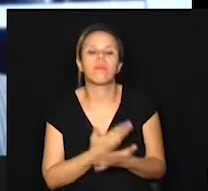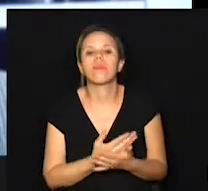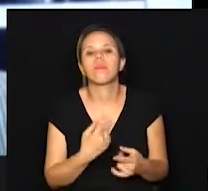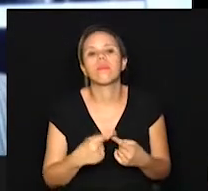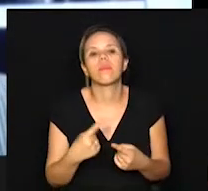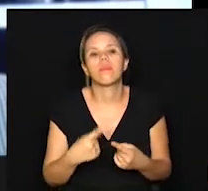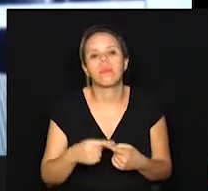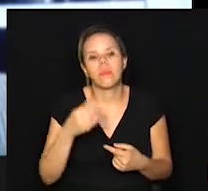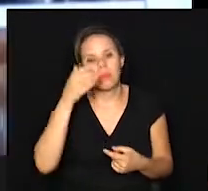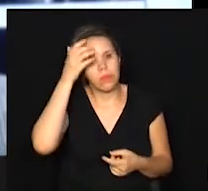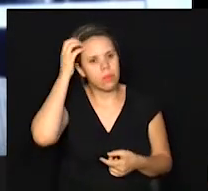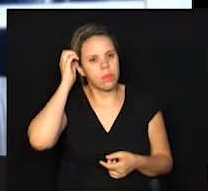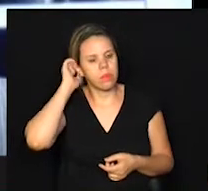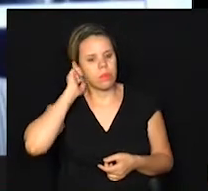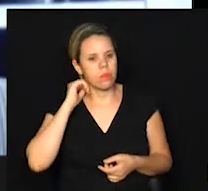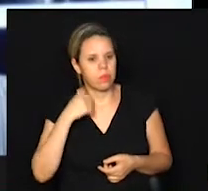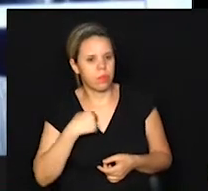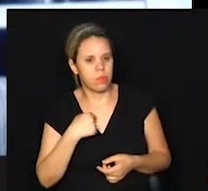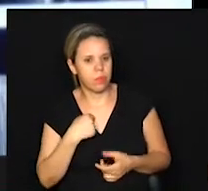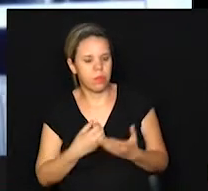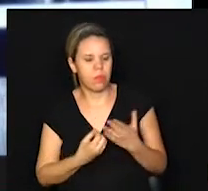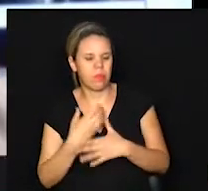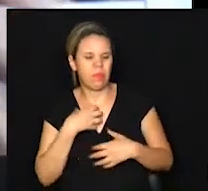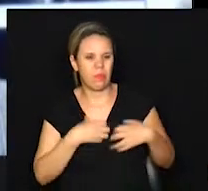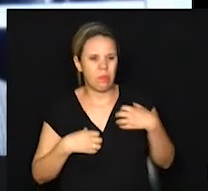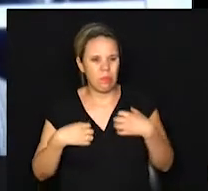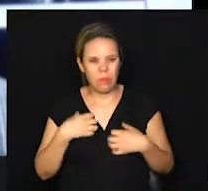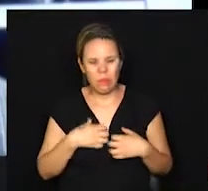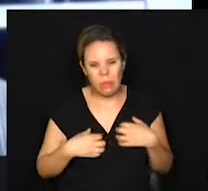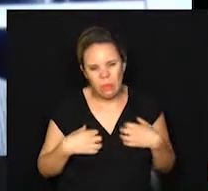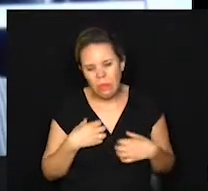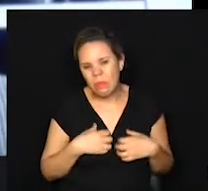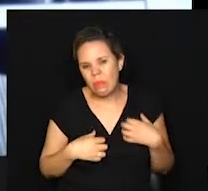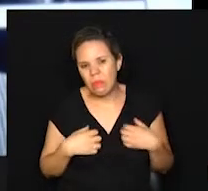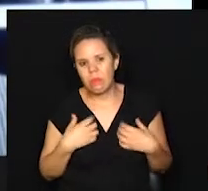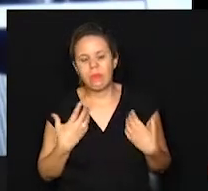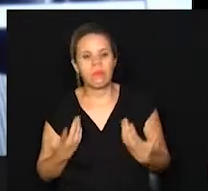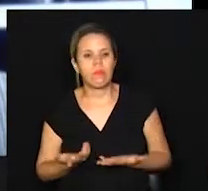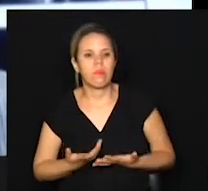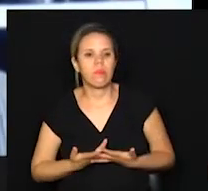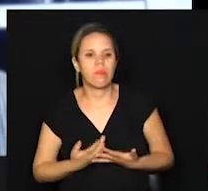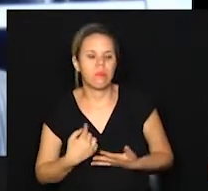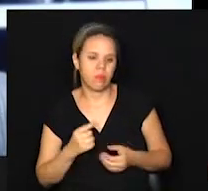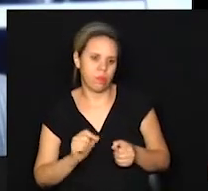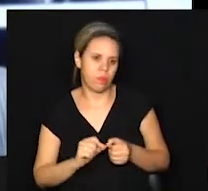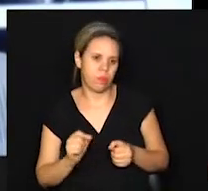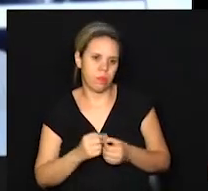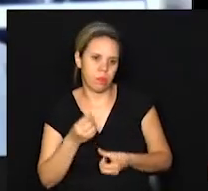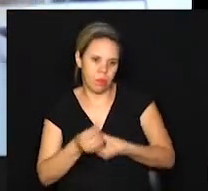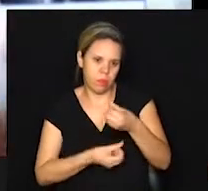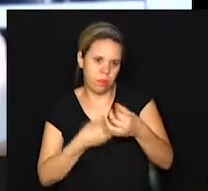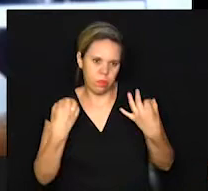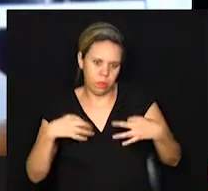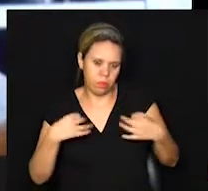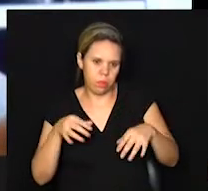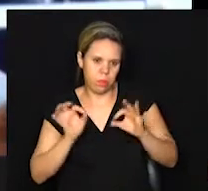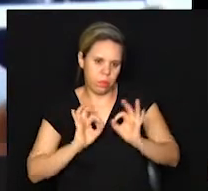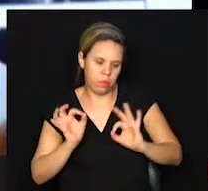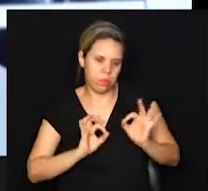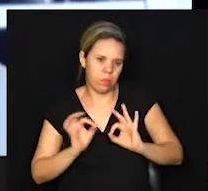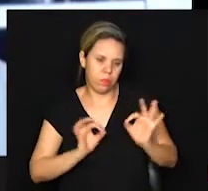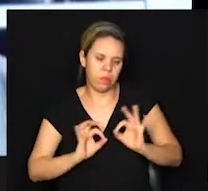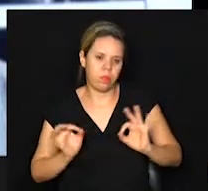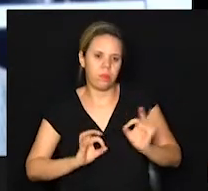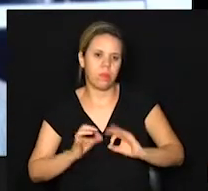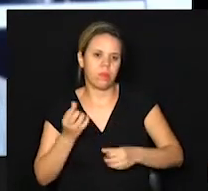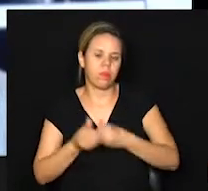ora, para mim causava muita angústia isso. Para a gente fazer um semestre bem feito, a gente tem que preparar o semestre, né? A gente